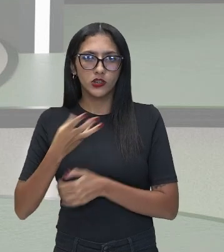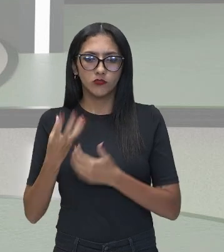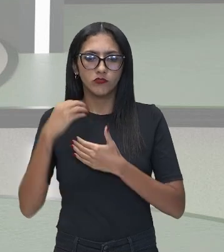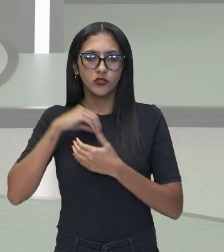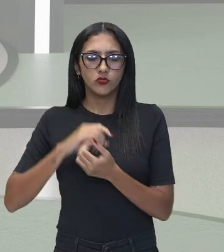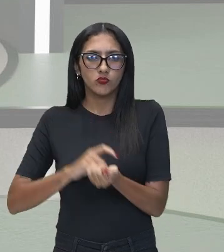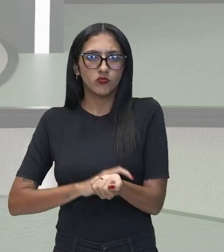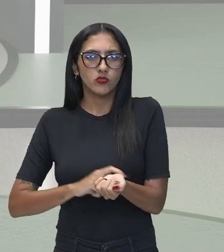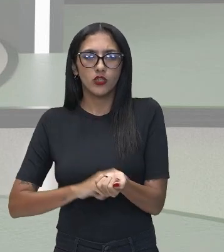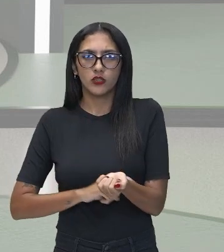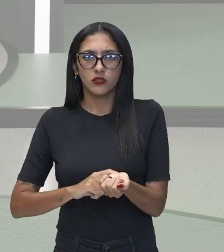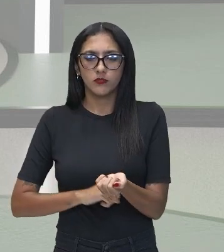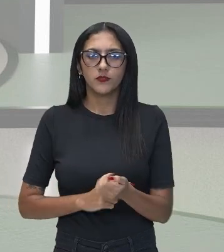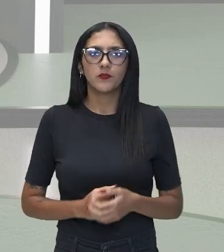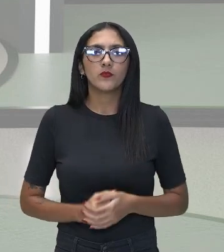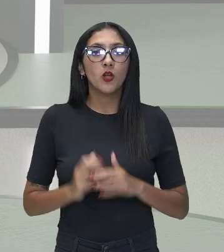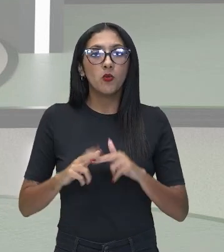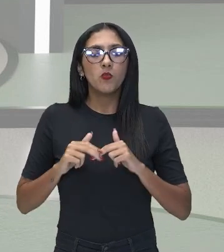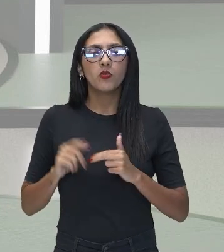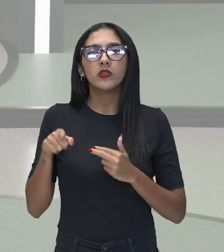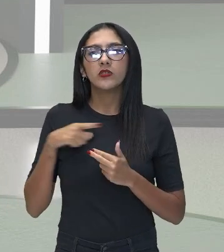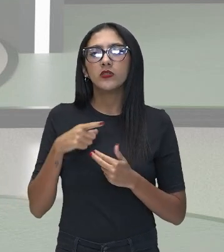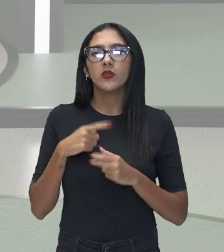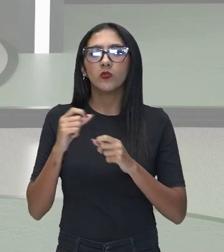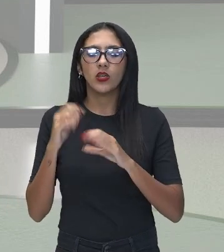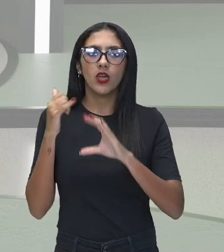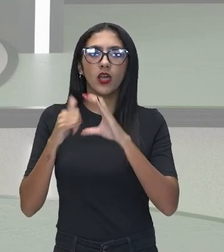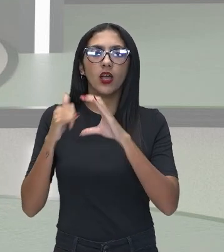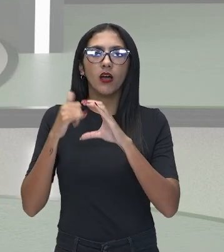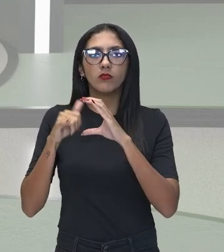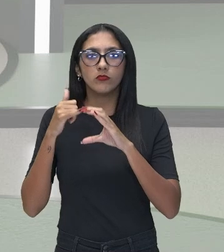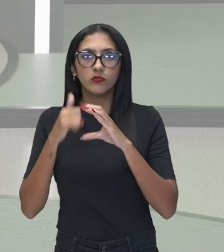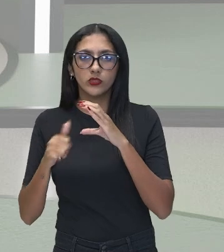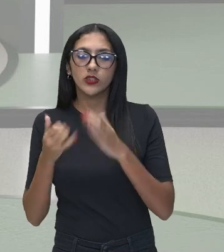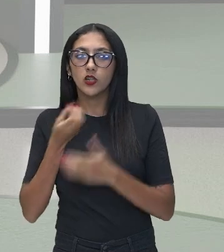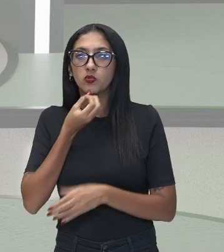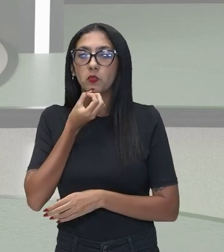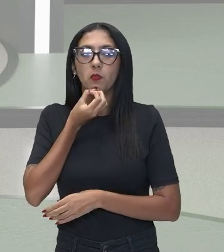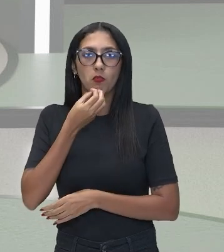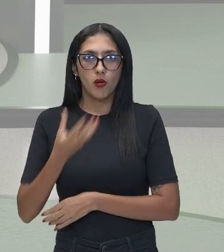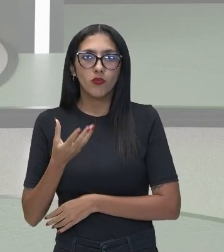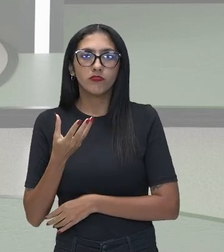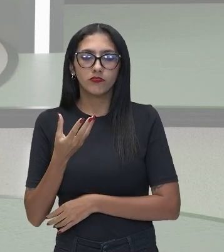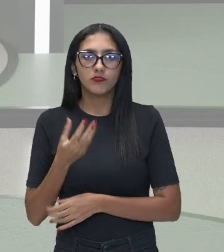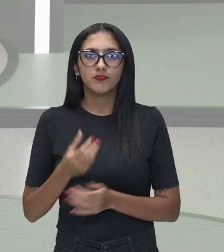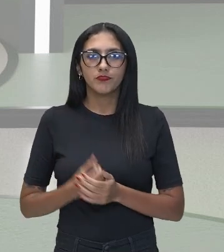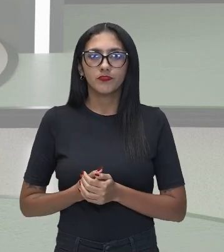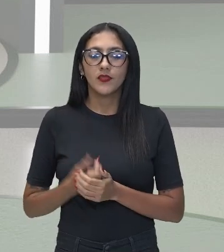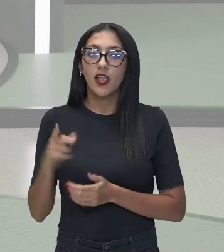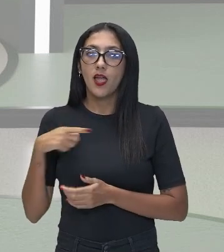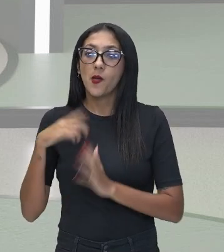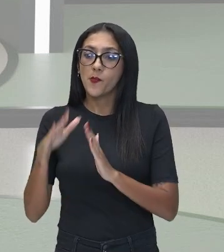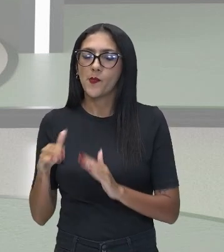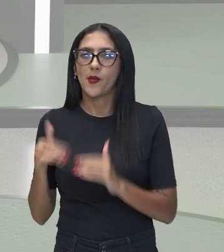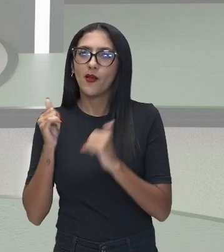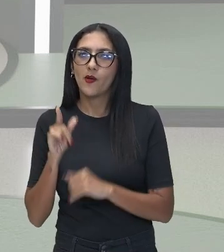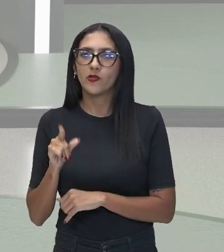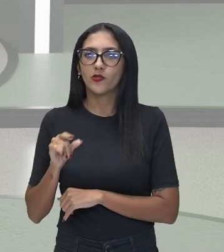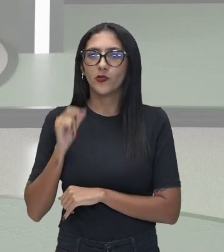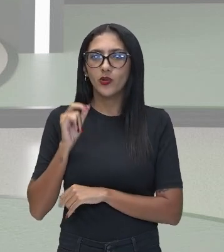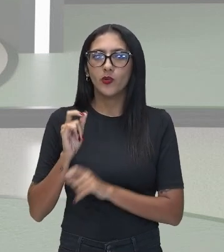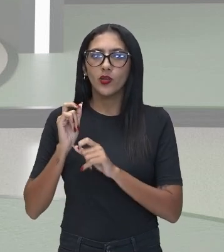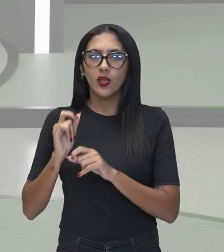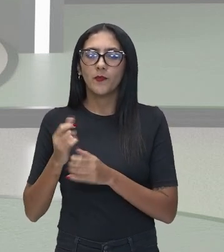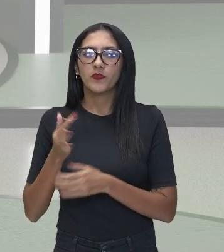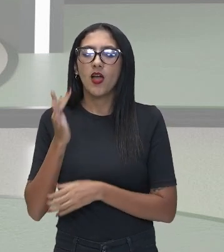corrente sanguínea. Então, por isso que eles são chamados de carboidratos bons, porque é muito melhor consumir